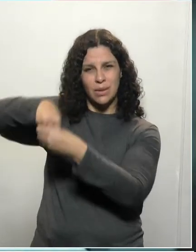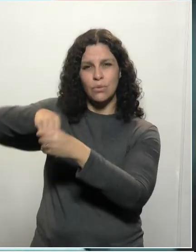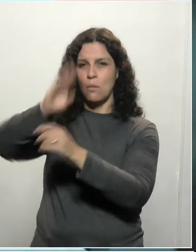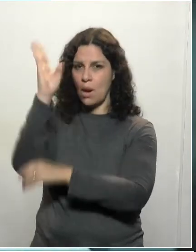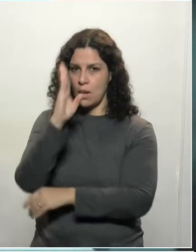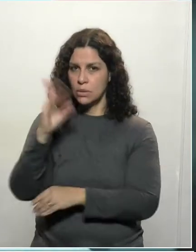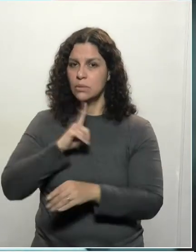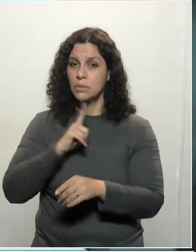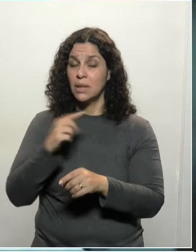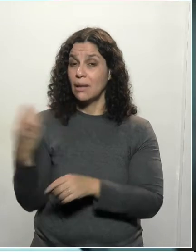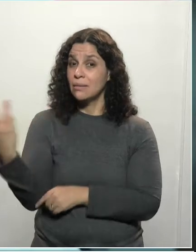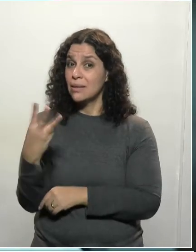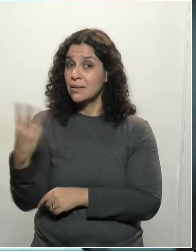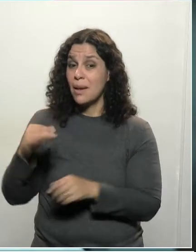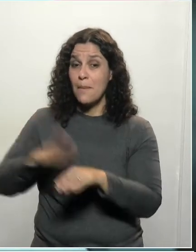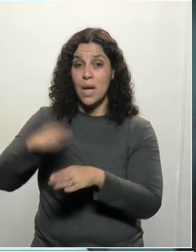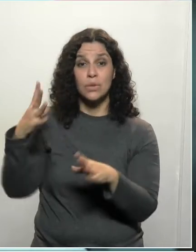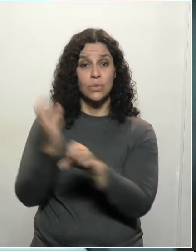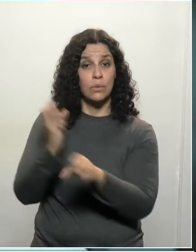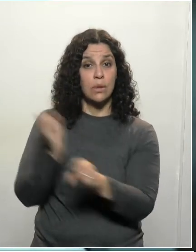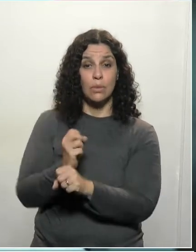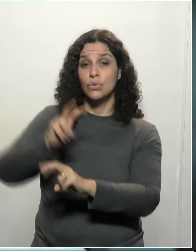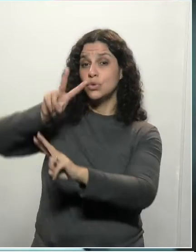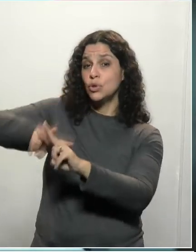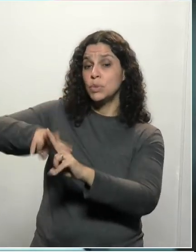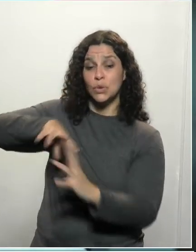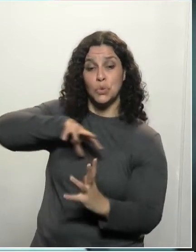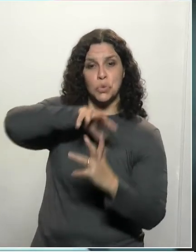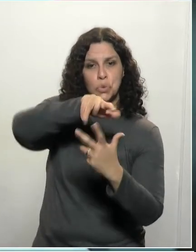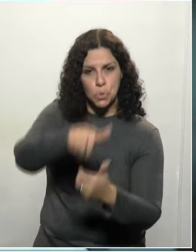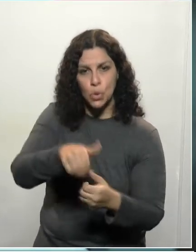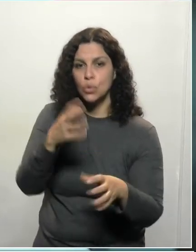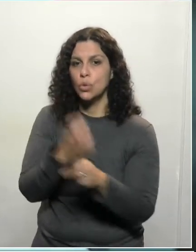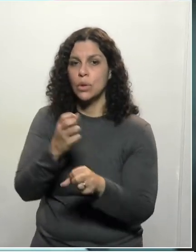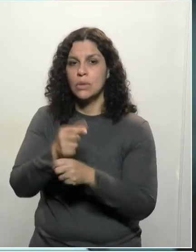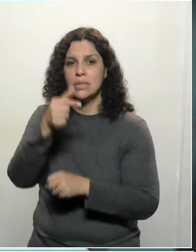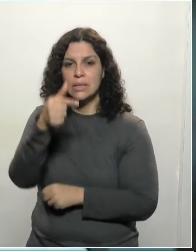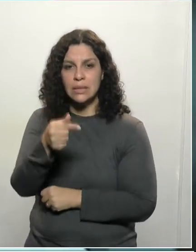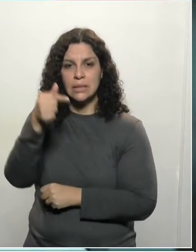brasileira, a terceira maior população presa no mundo, com